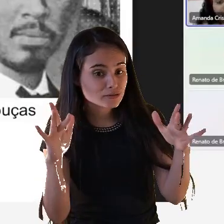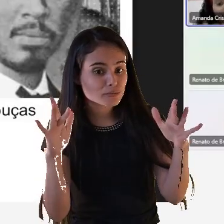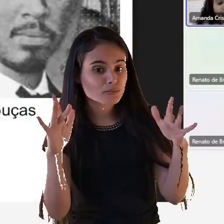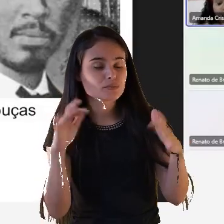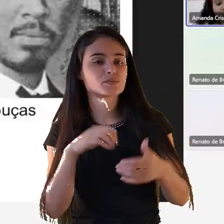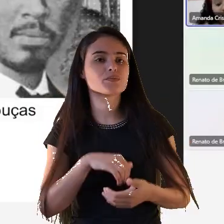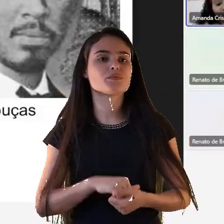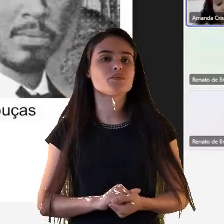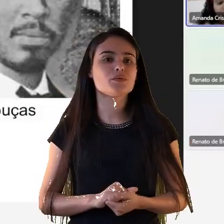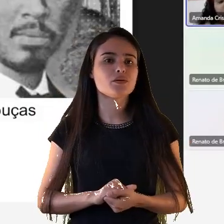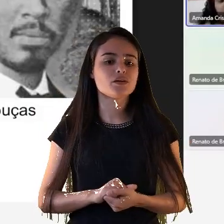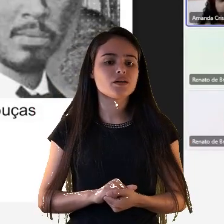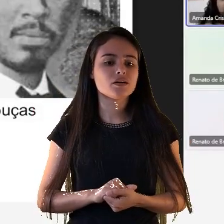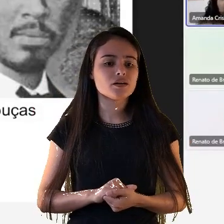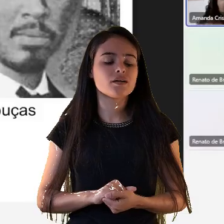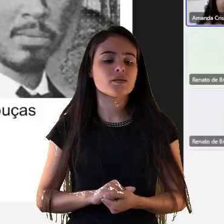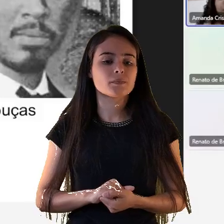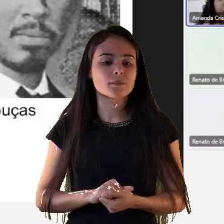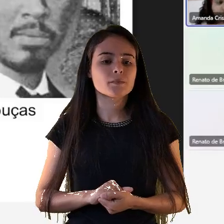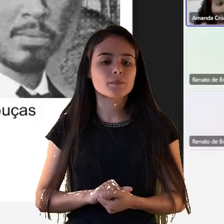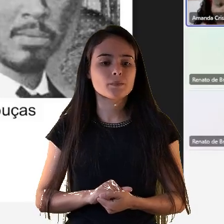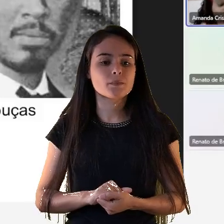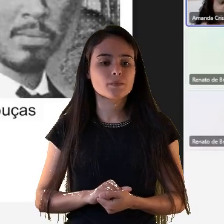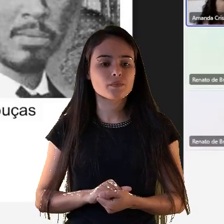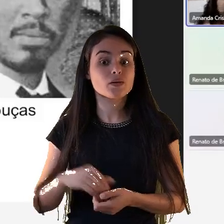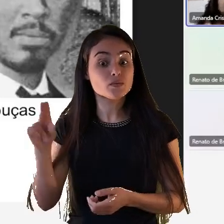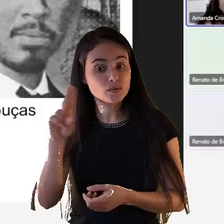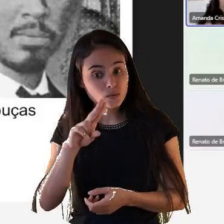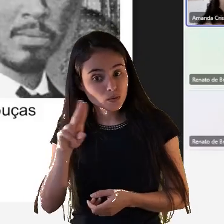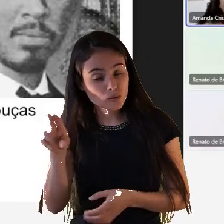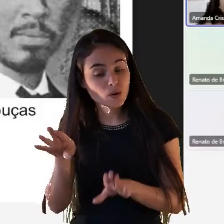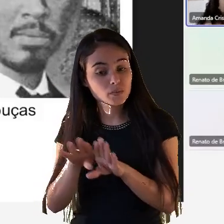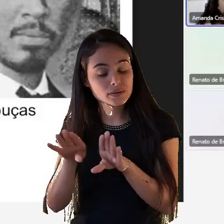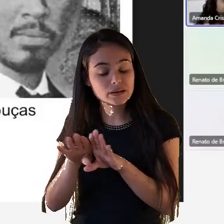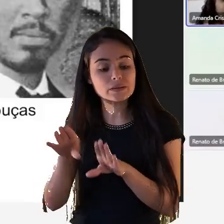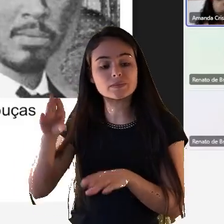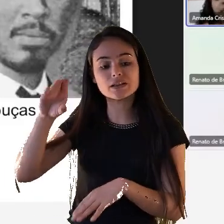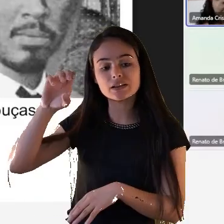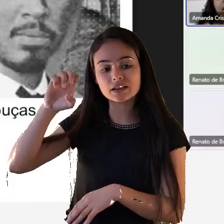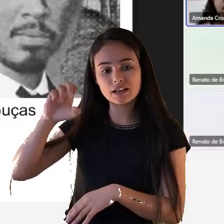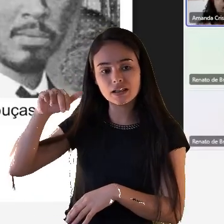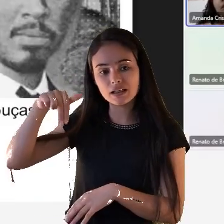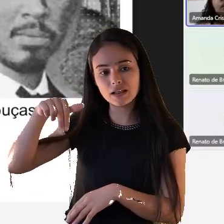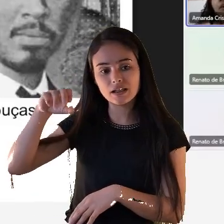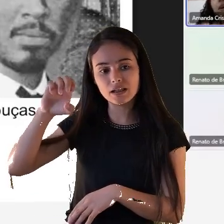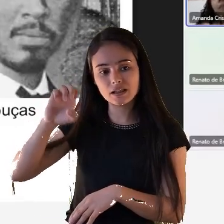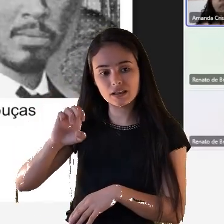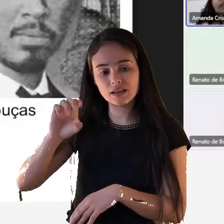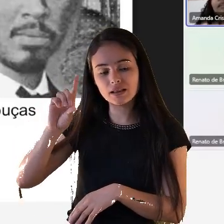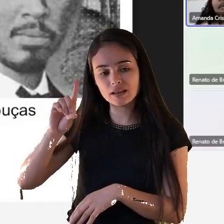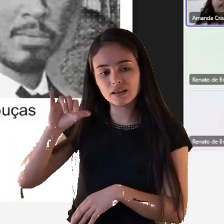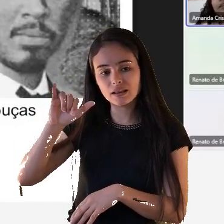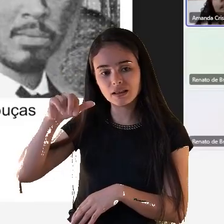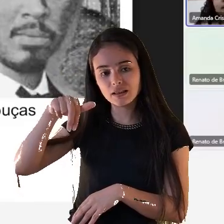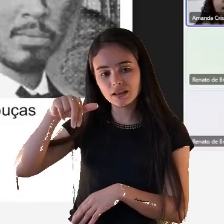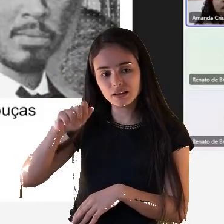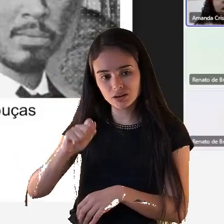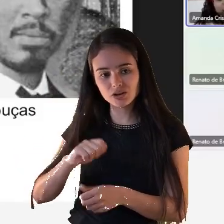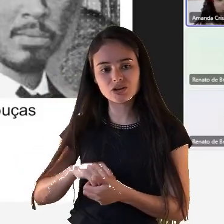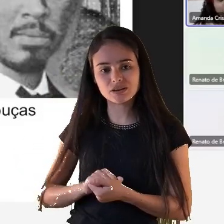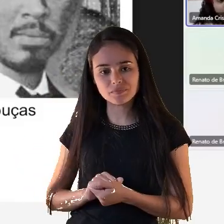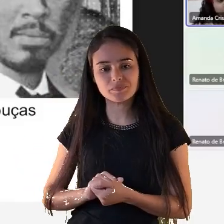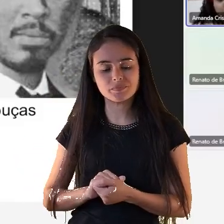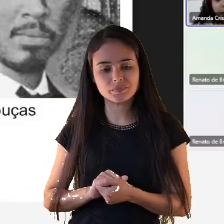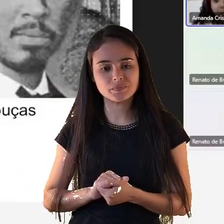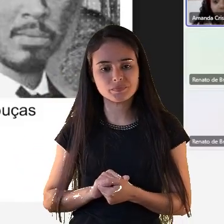na UTFPR de Guarapuava, que recebeu o nome de Enedina Alves Marques. Então agora o Paraná tem,